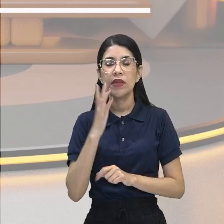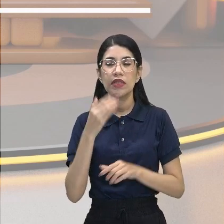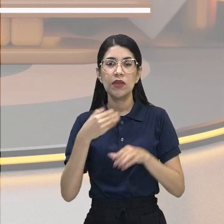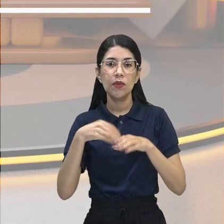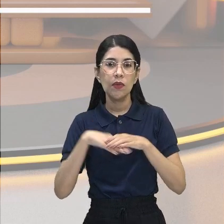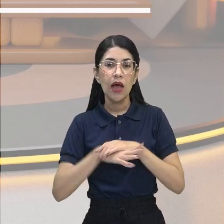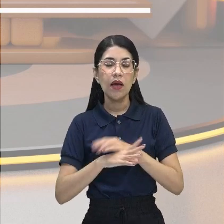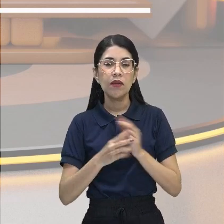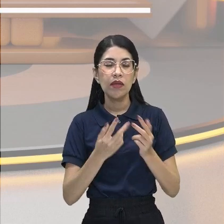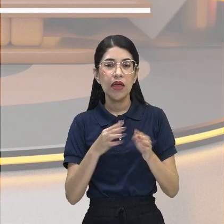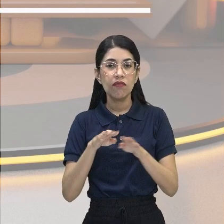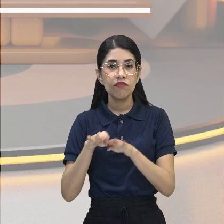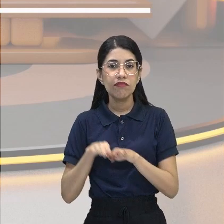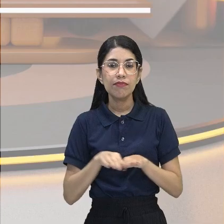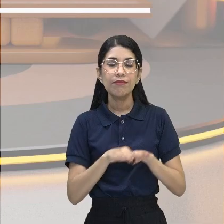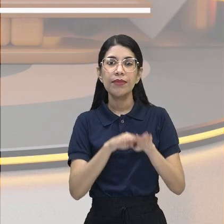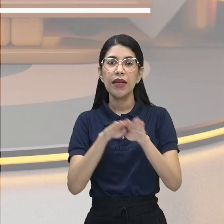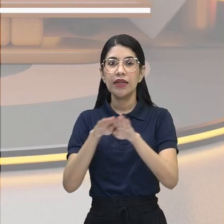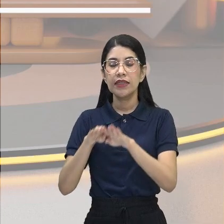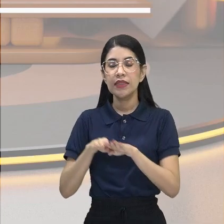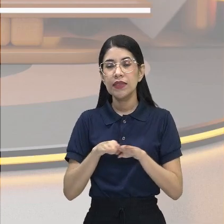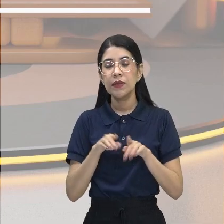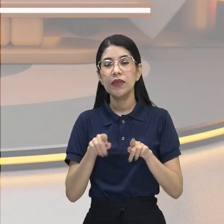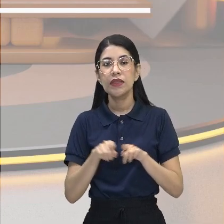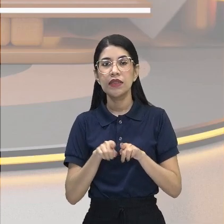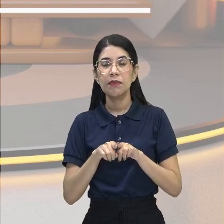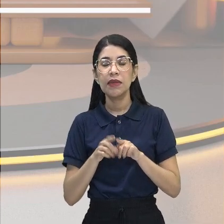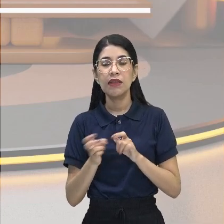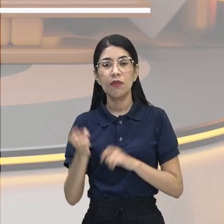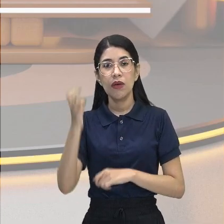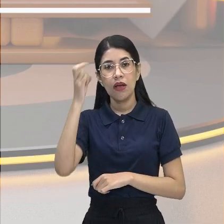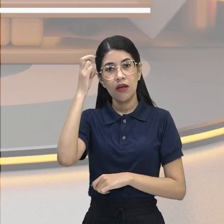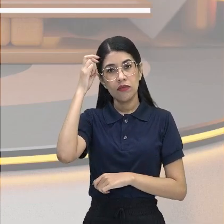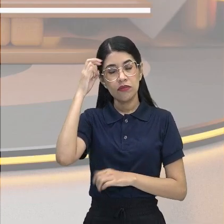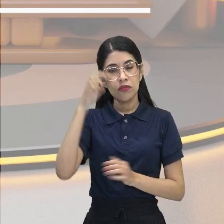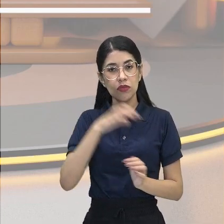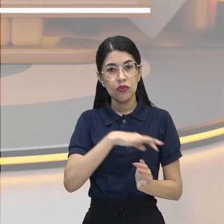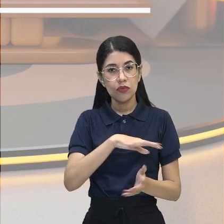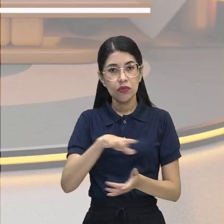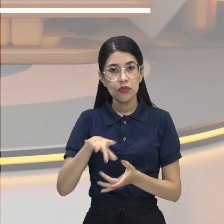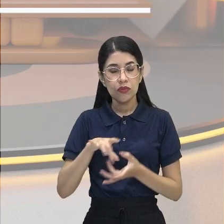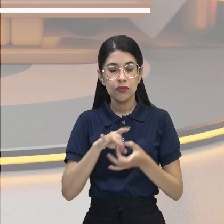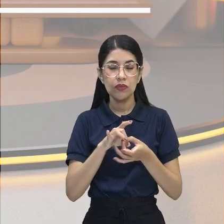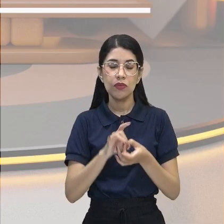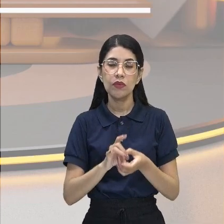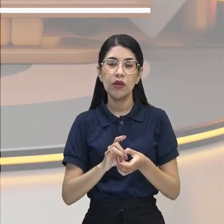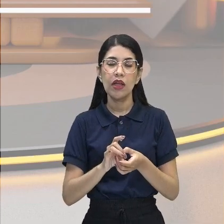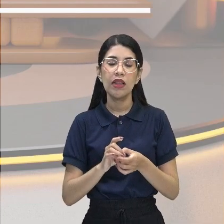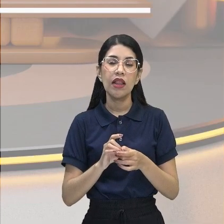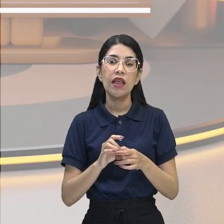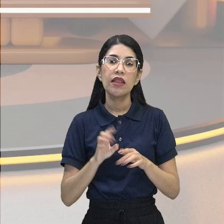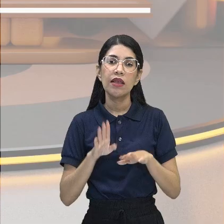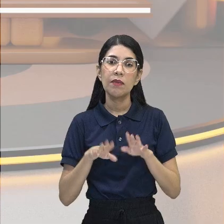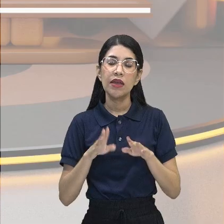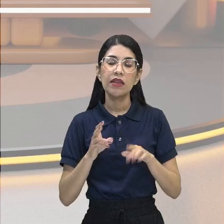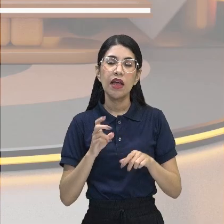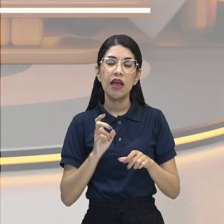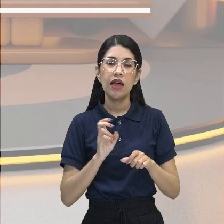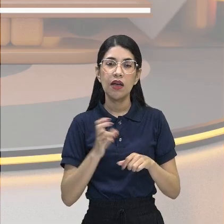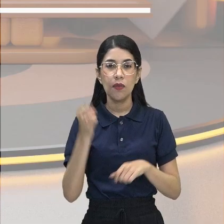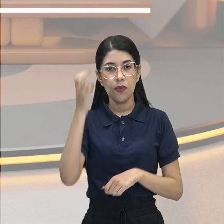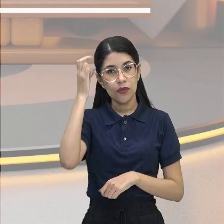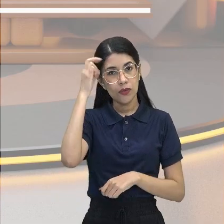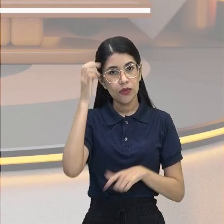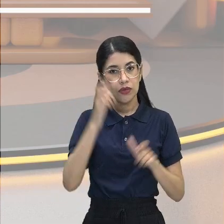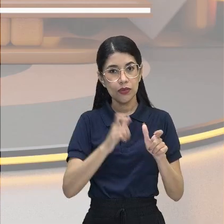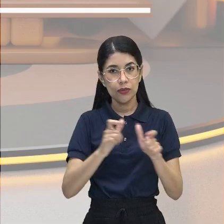hábitos, então cria também, uma cultura global em detrimento dos hábitos das culturas mais regionais.